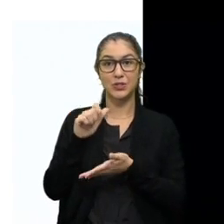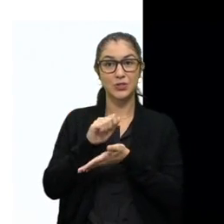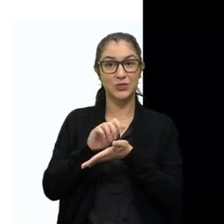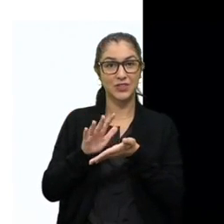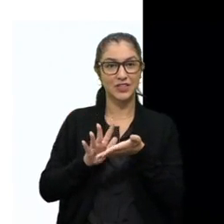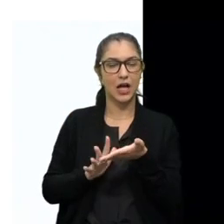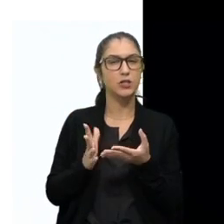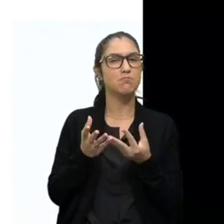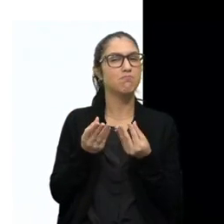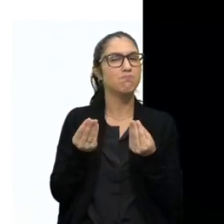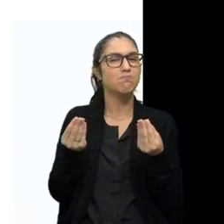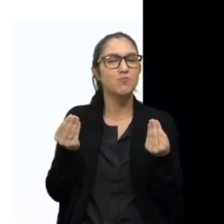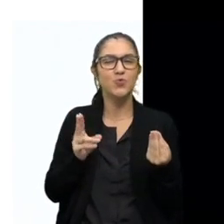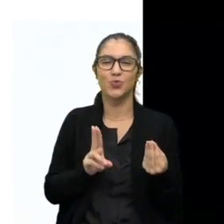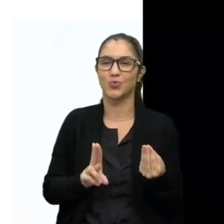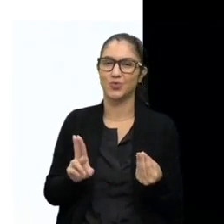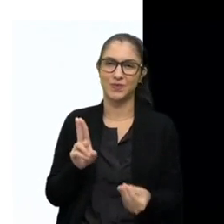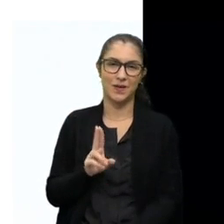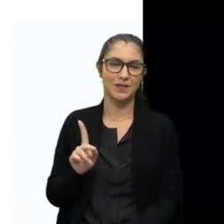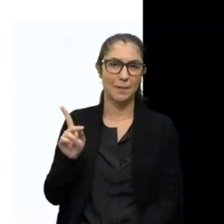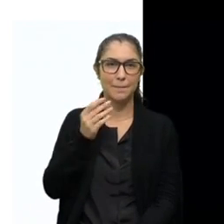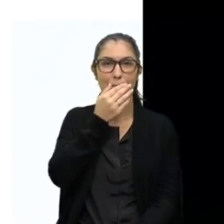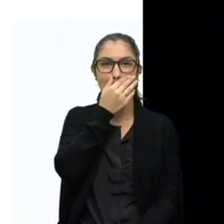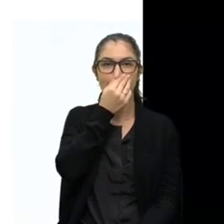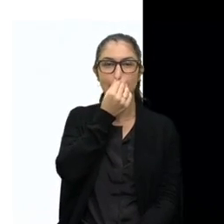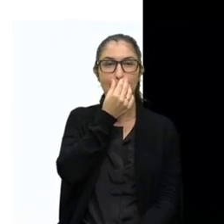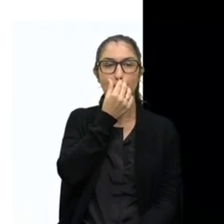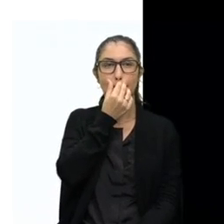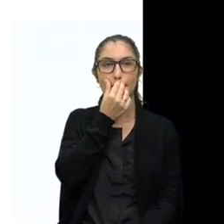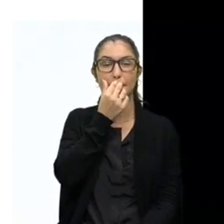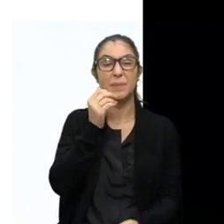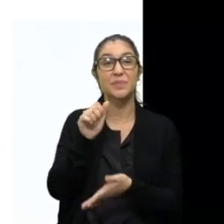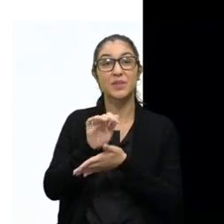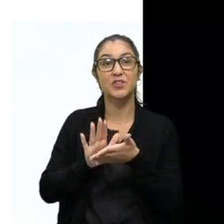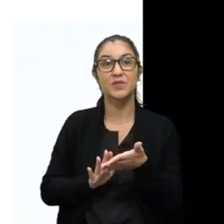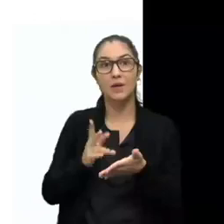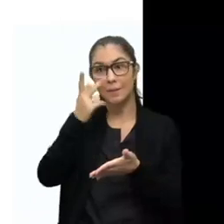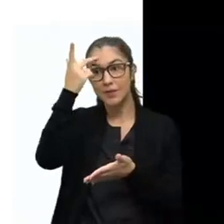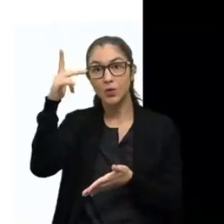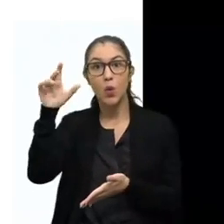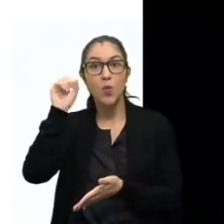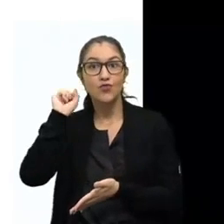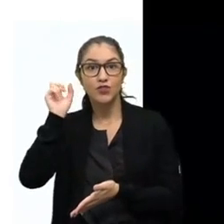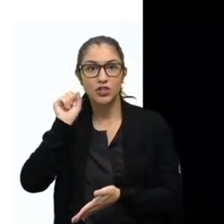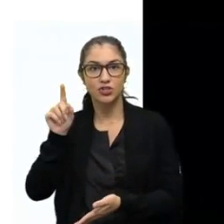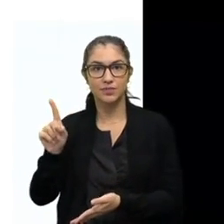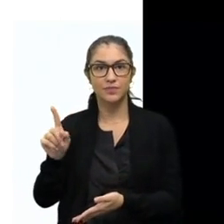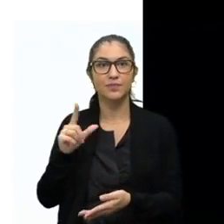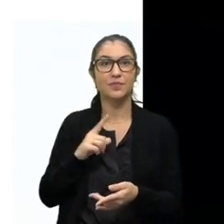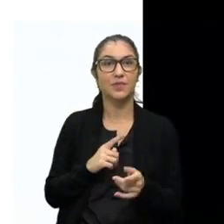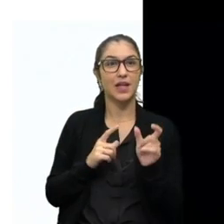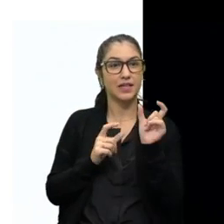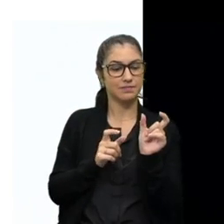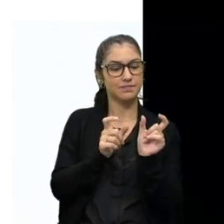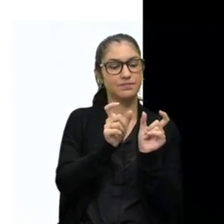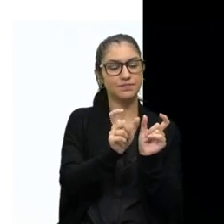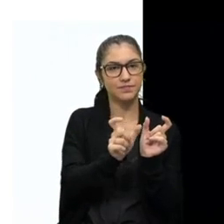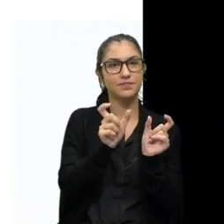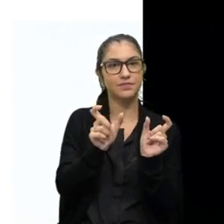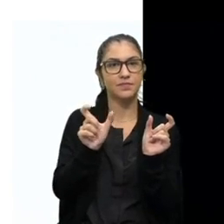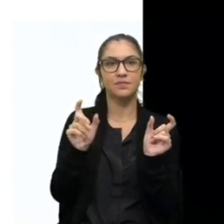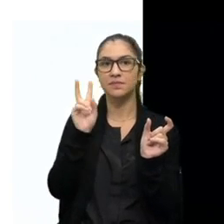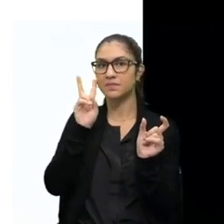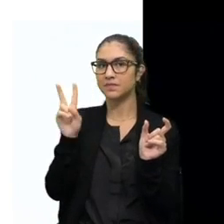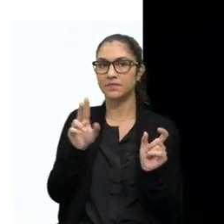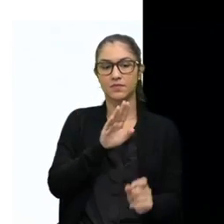atividade bastante utilizada, que é a atividade para ouvintes. Então, é por sílaba, né? Já começa lá,